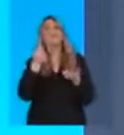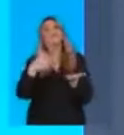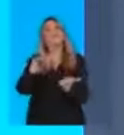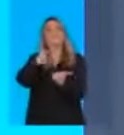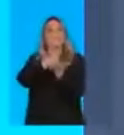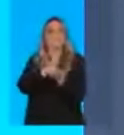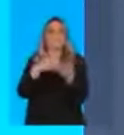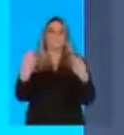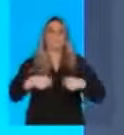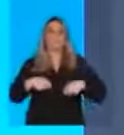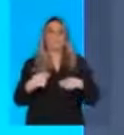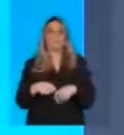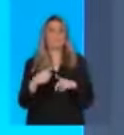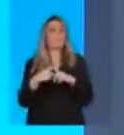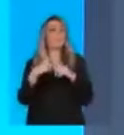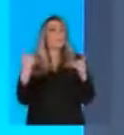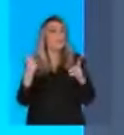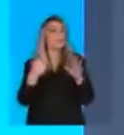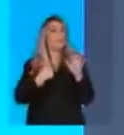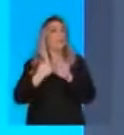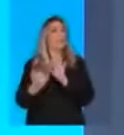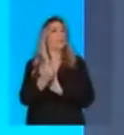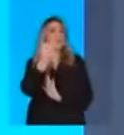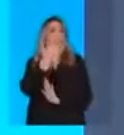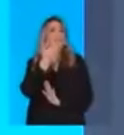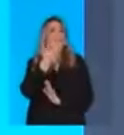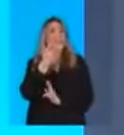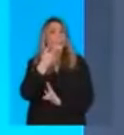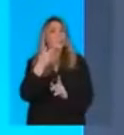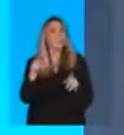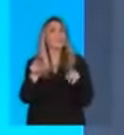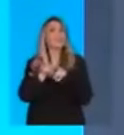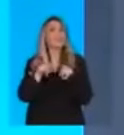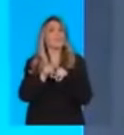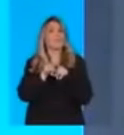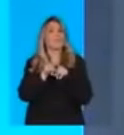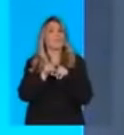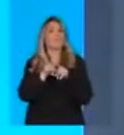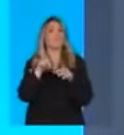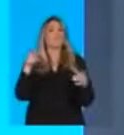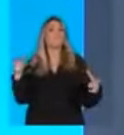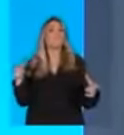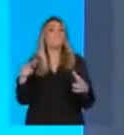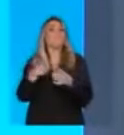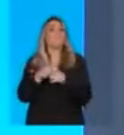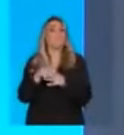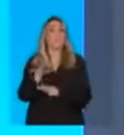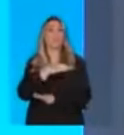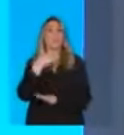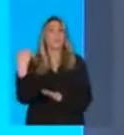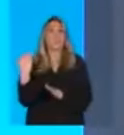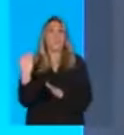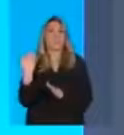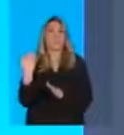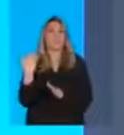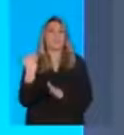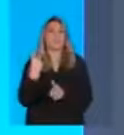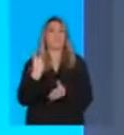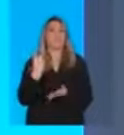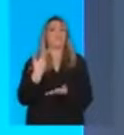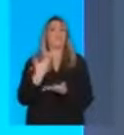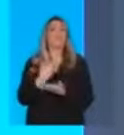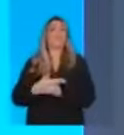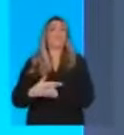necessárias mas também é importante dizer que nós precisamos tratar a redução da mortalidade materna nós precisamos garantir a